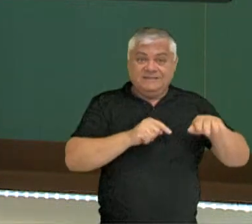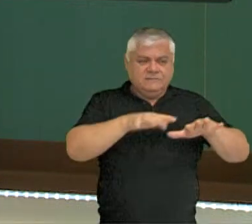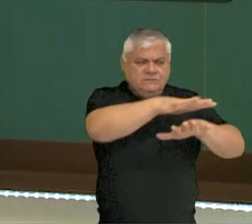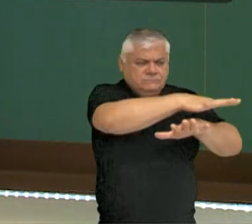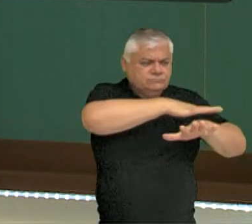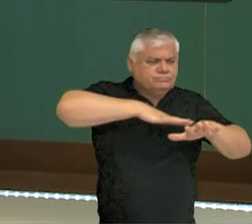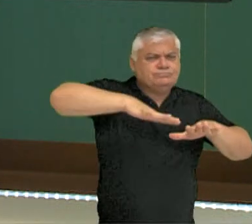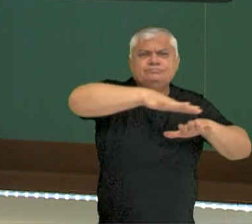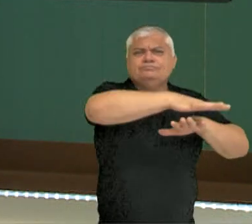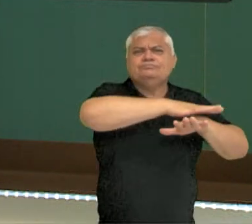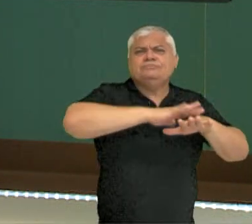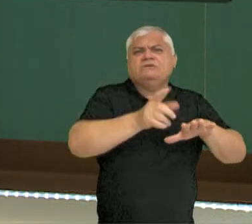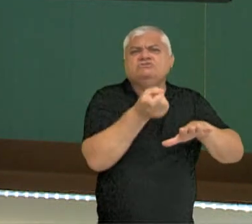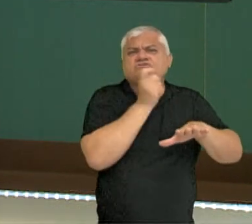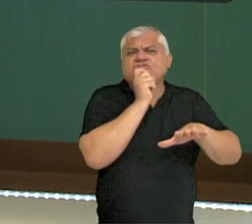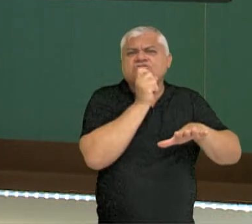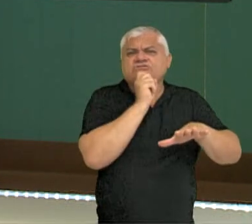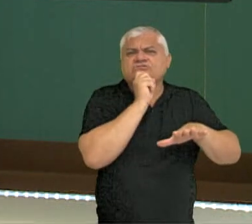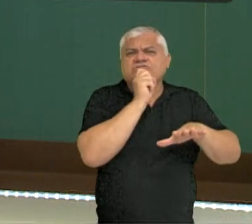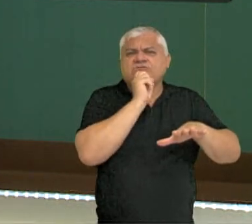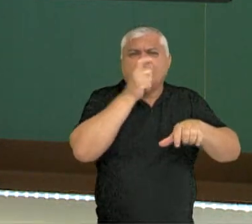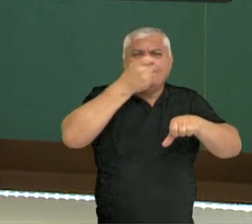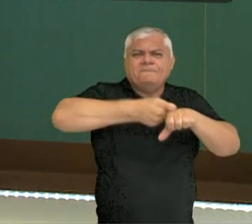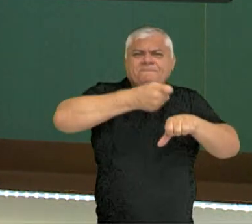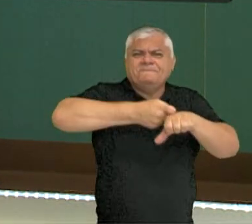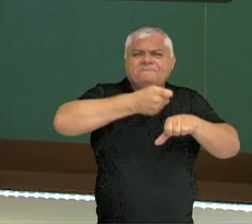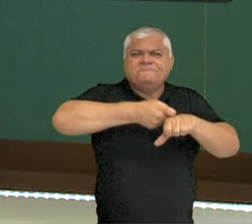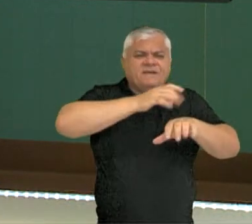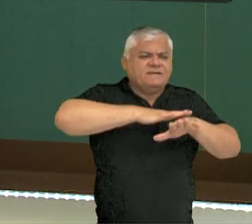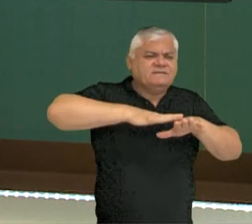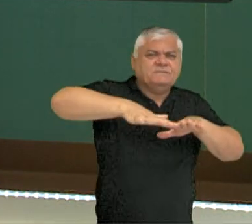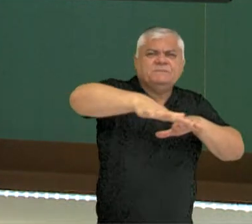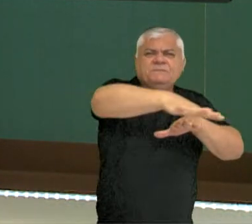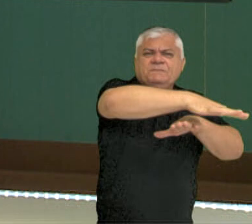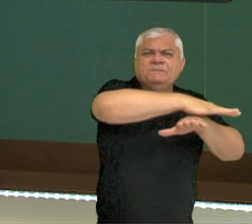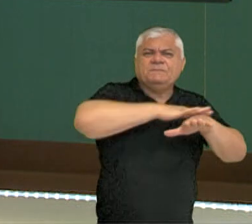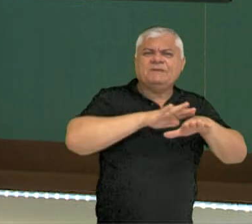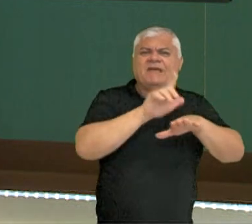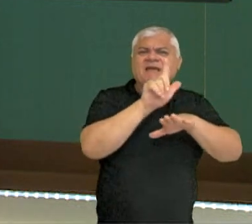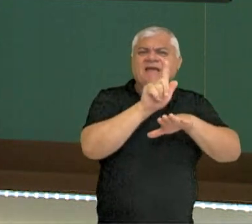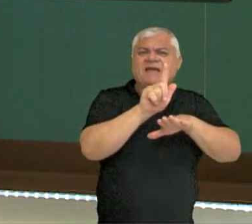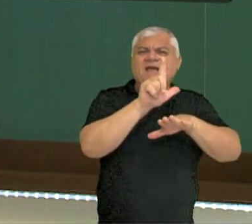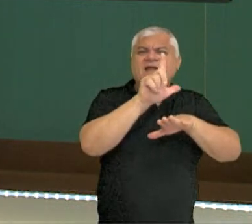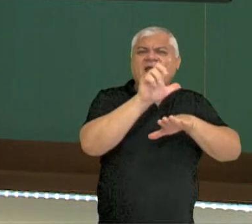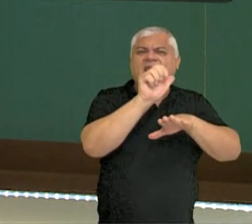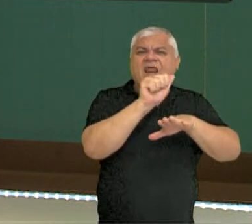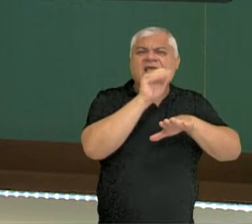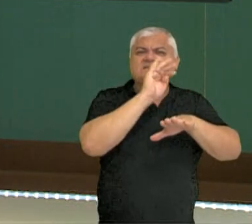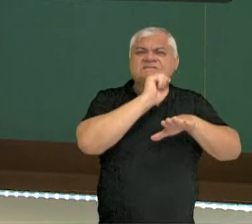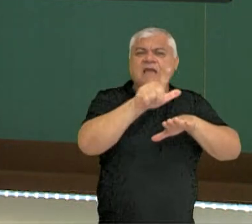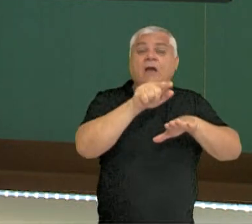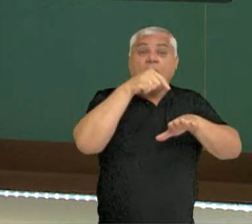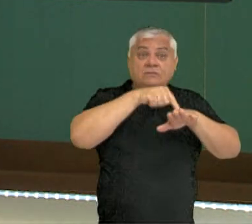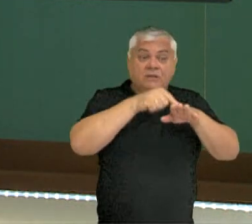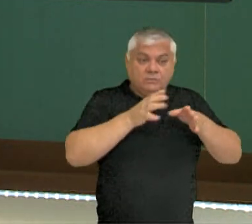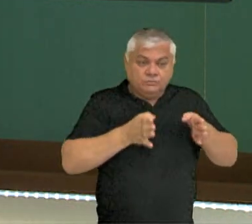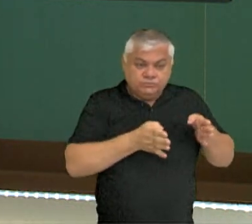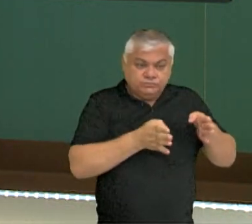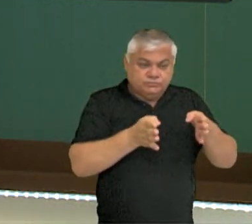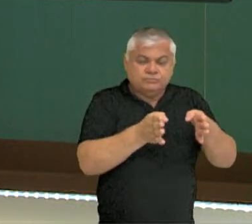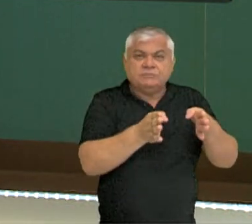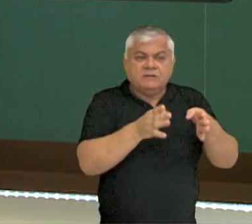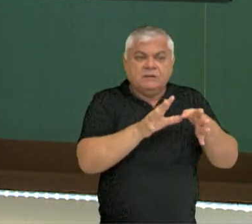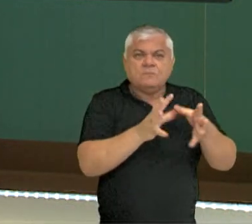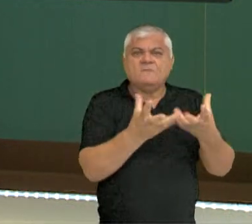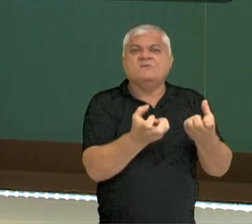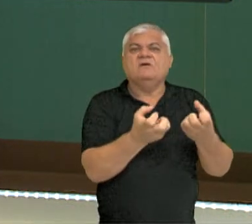de temperatura há 10 mil anos, havia a chamado período glacial, onde o Estreito de Bering congelava,